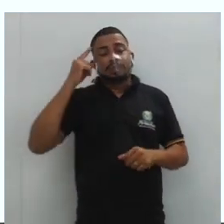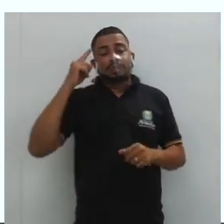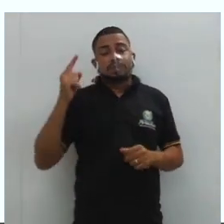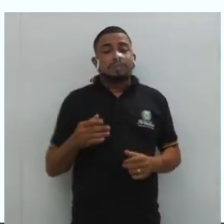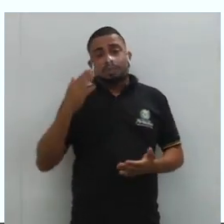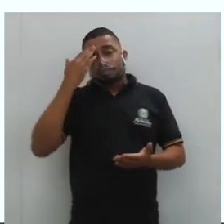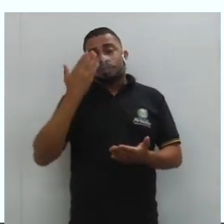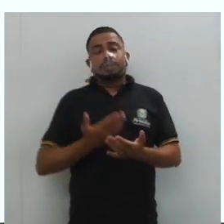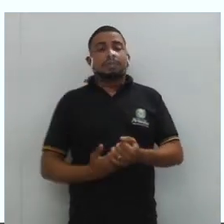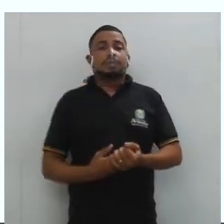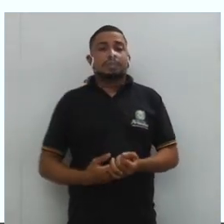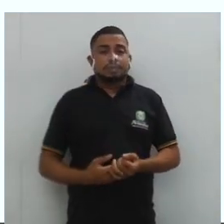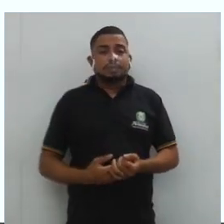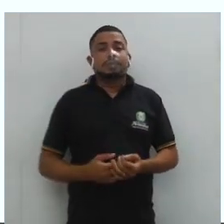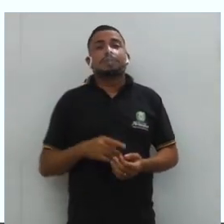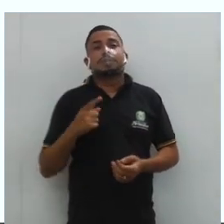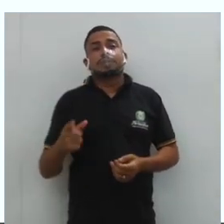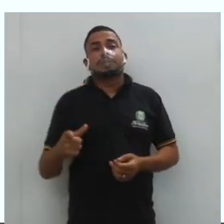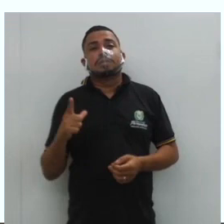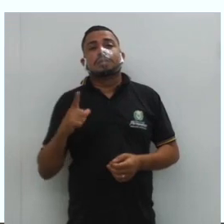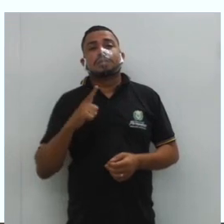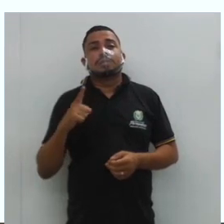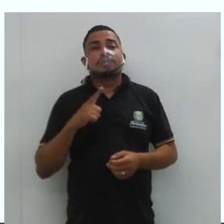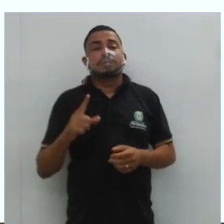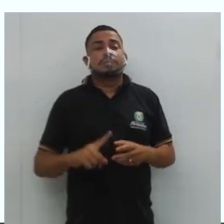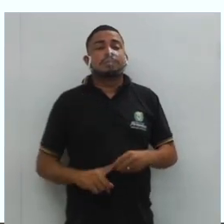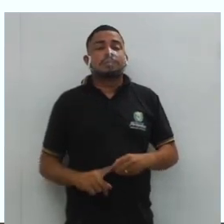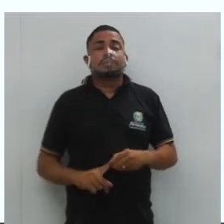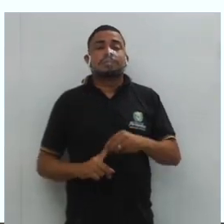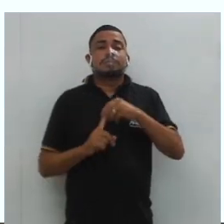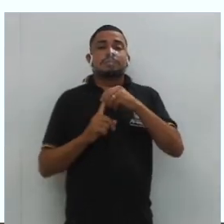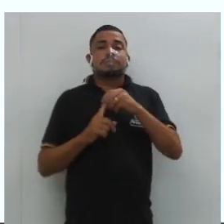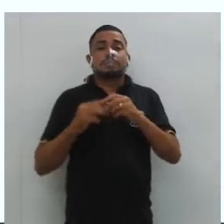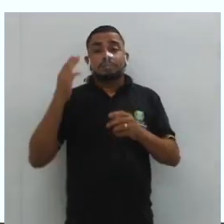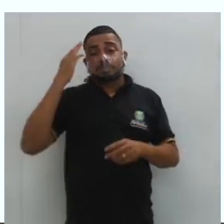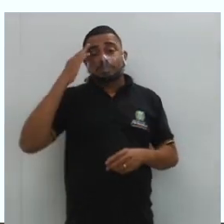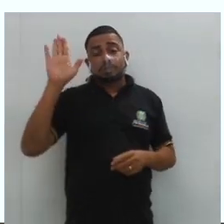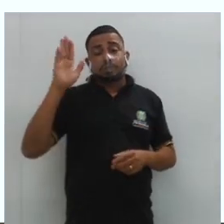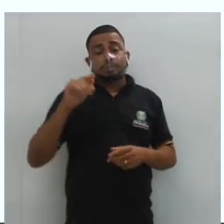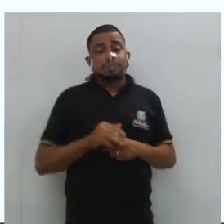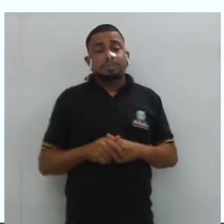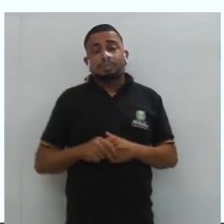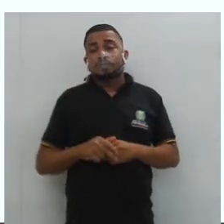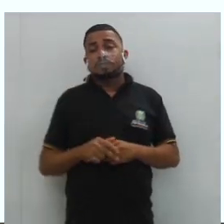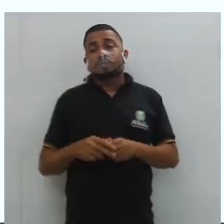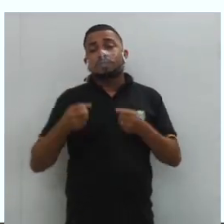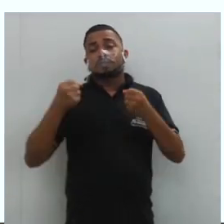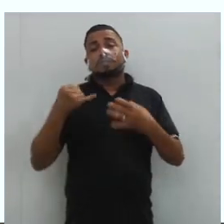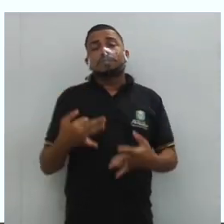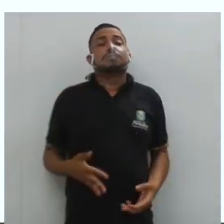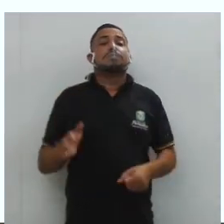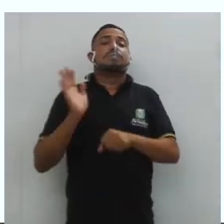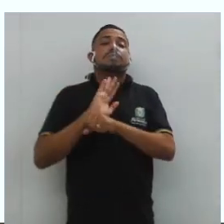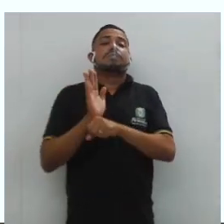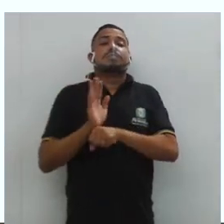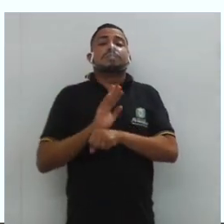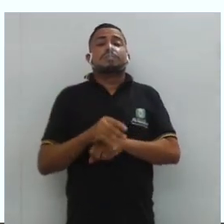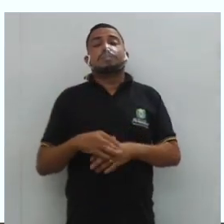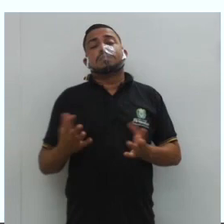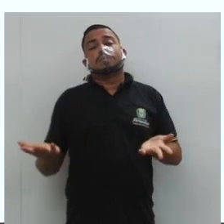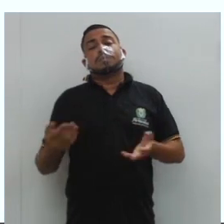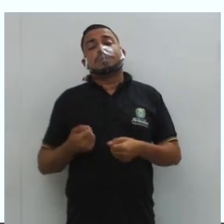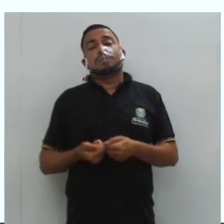Eisenstein, ele justamente acreditava nisso, né, que a edição e a montagem era um fator principal, né, para a estrutura narrativa do filme.